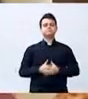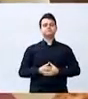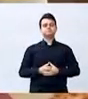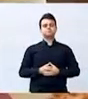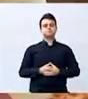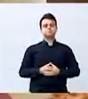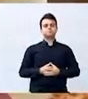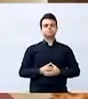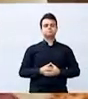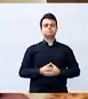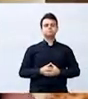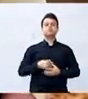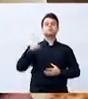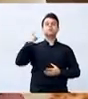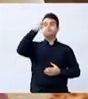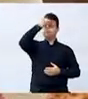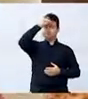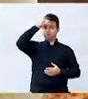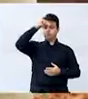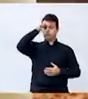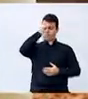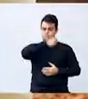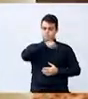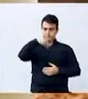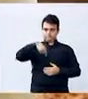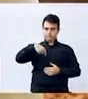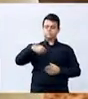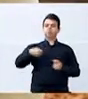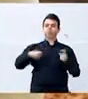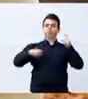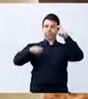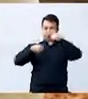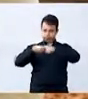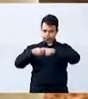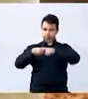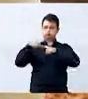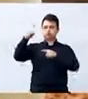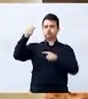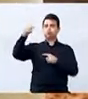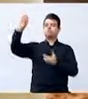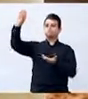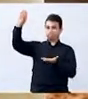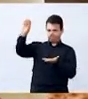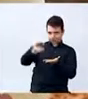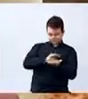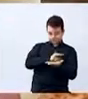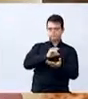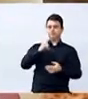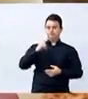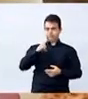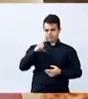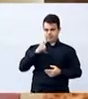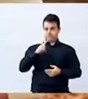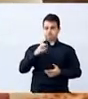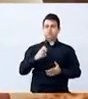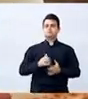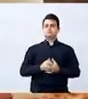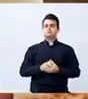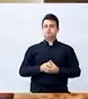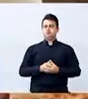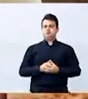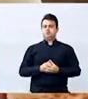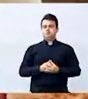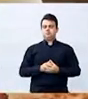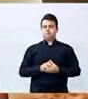o convênio com a Prefeitura de Rio Preto, né? Rio Preto faz um repasse para nós. Hoje, assim,